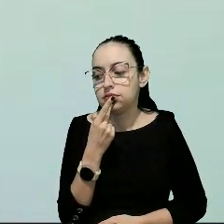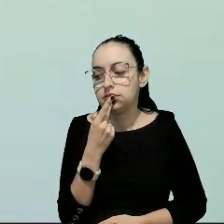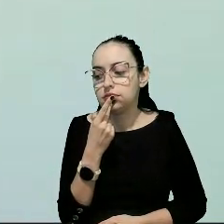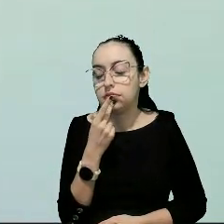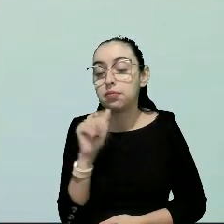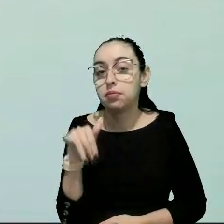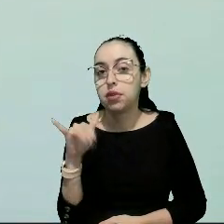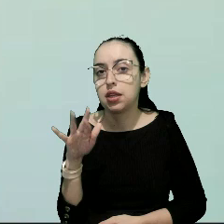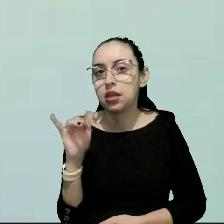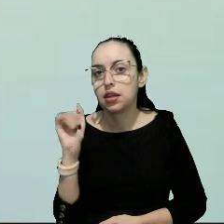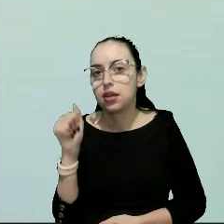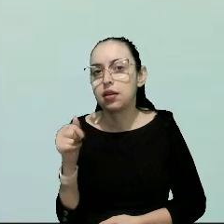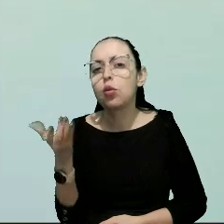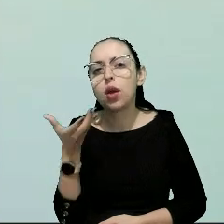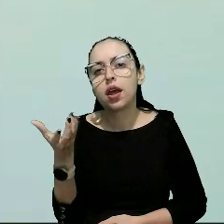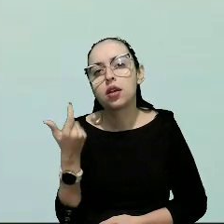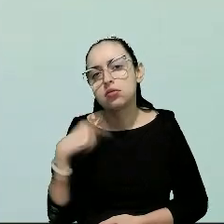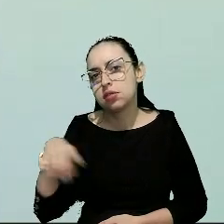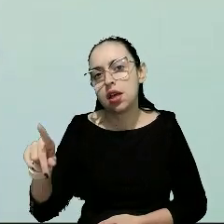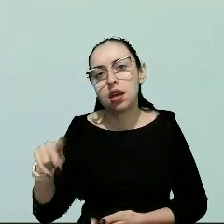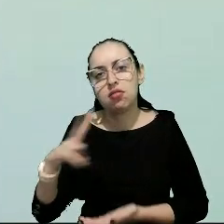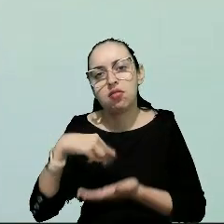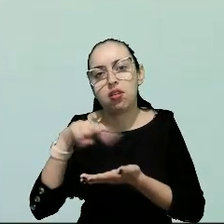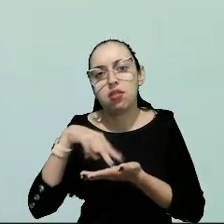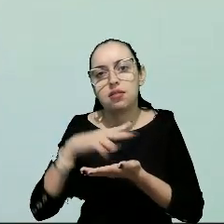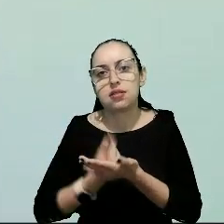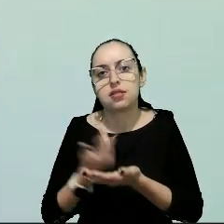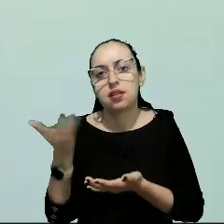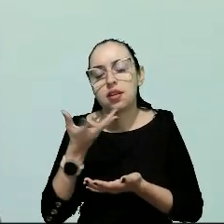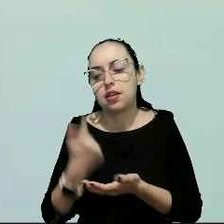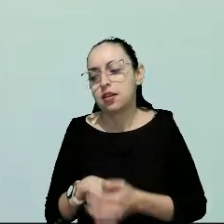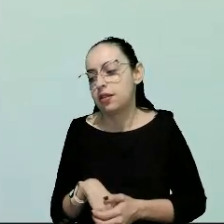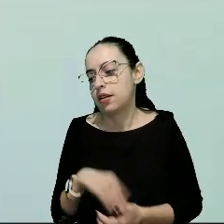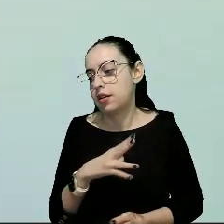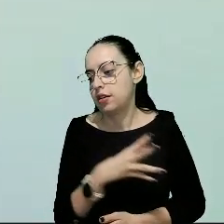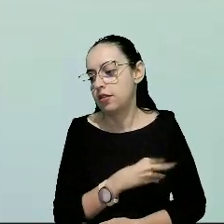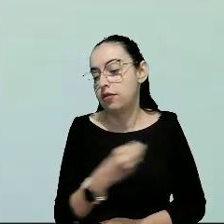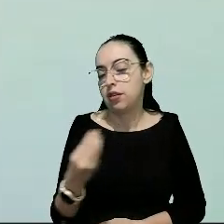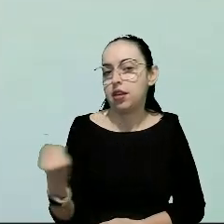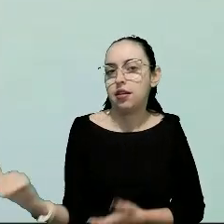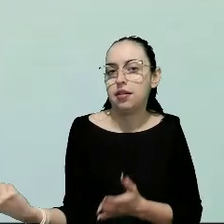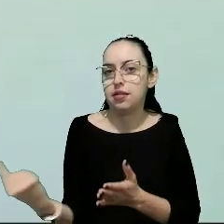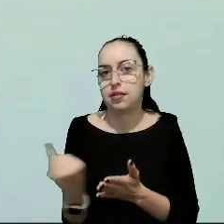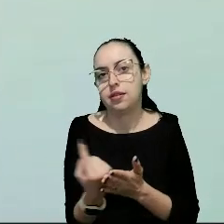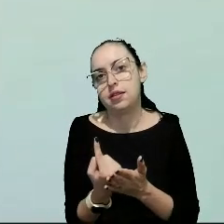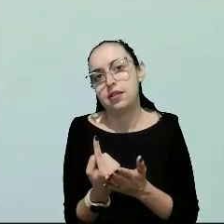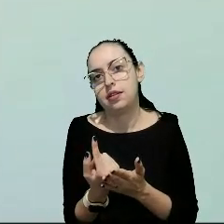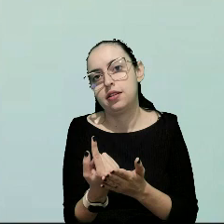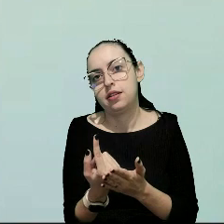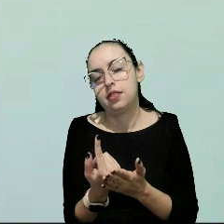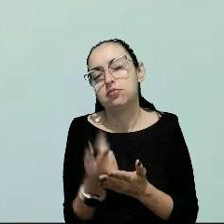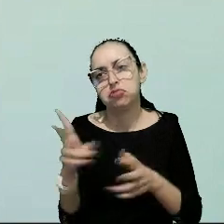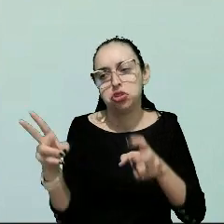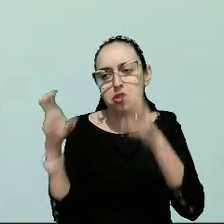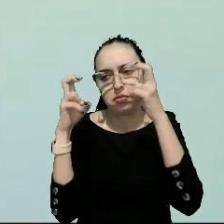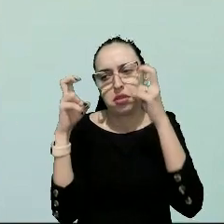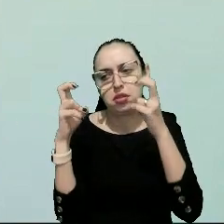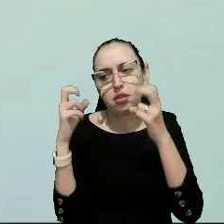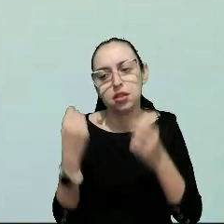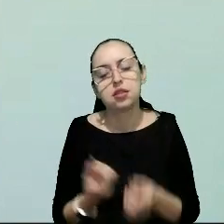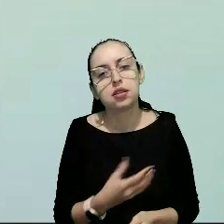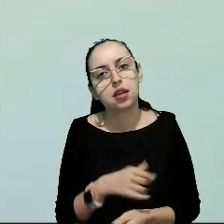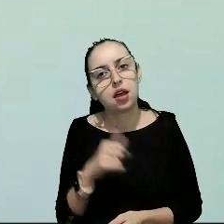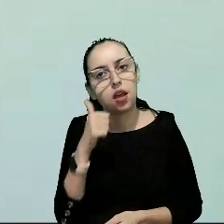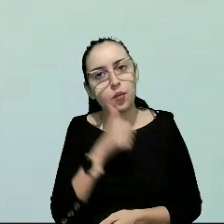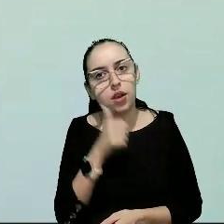ela falou assim para mim: Miriam, eu quero sair, quero dançar, quero. Aí minha filha chega. A filha, hein? Isso é uma coisa que eu quero chamar